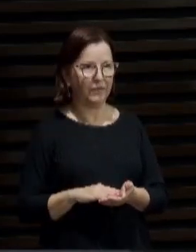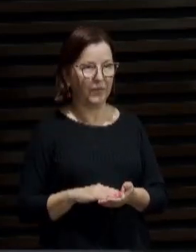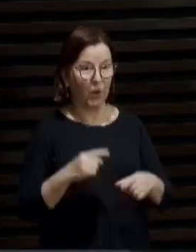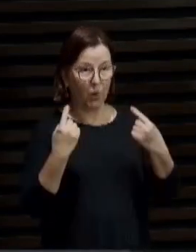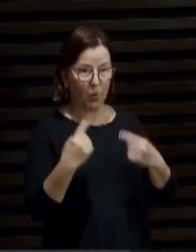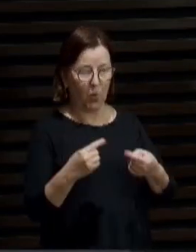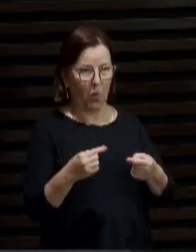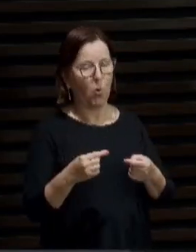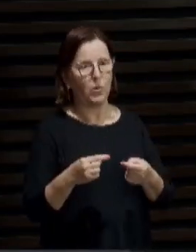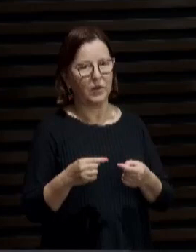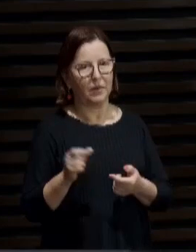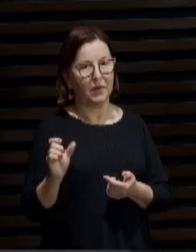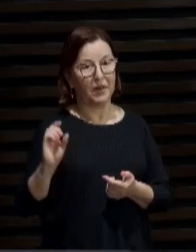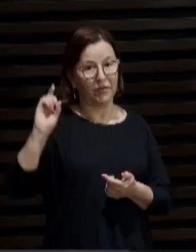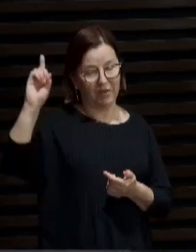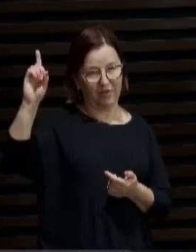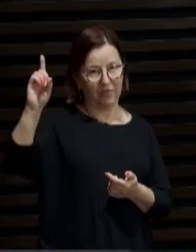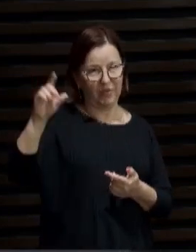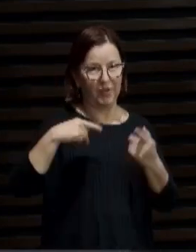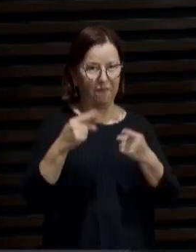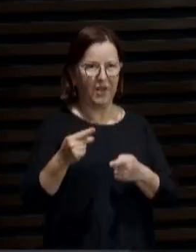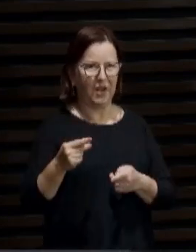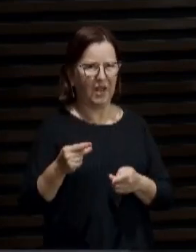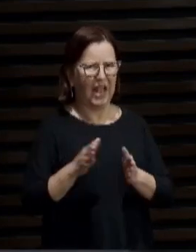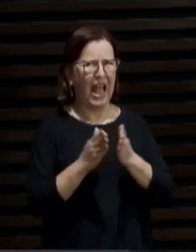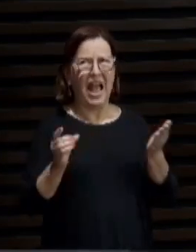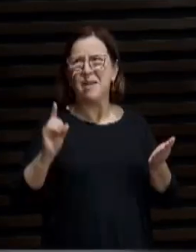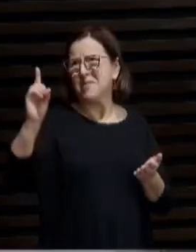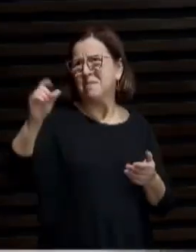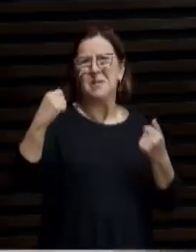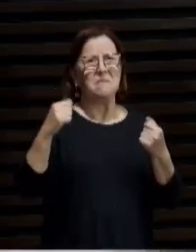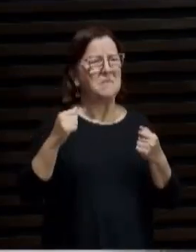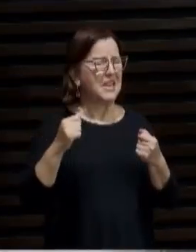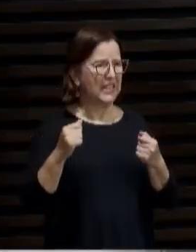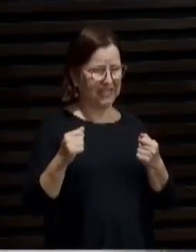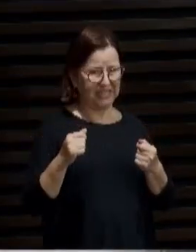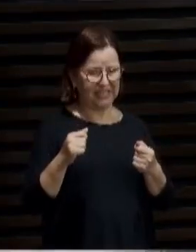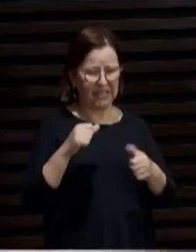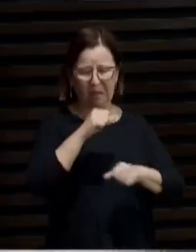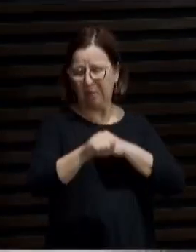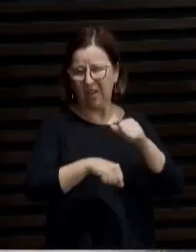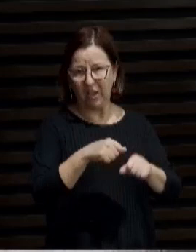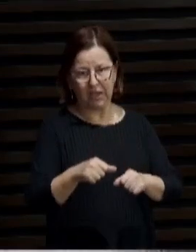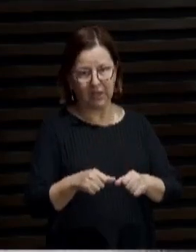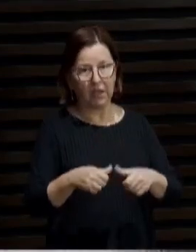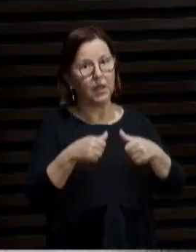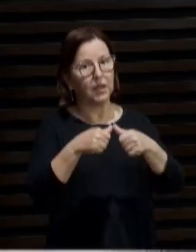Quando o sujeito fala que a Bíblia precisa ser atualizada, meu irmão, é heresia. A heresia não é difícil de você